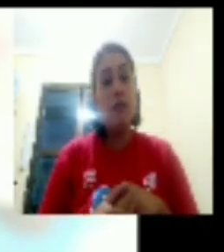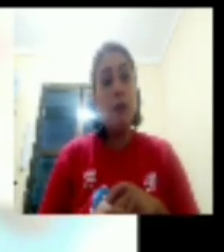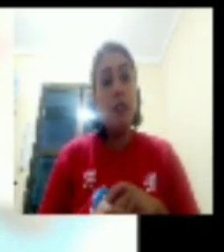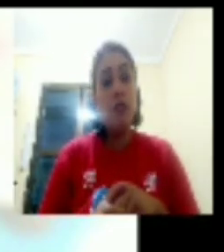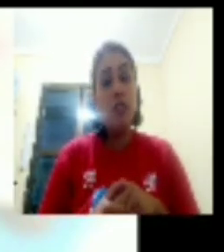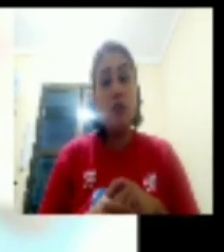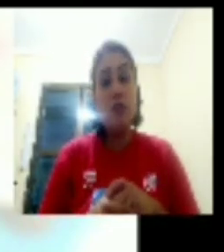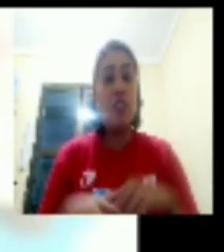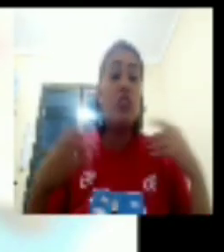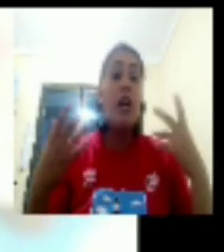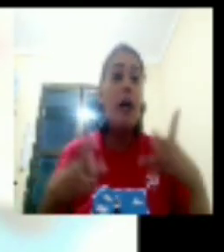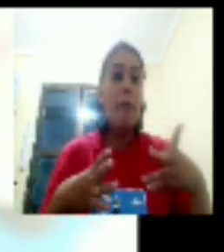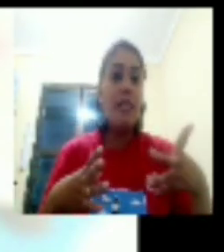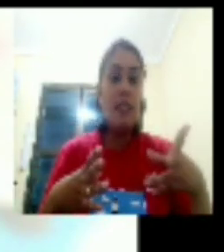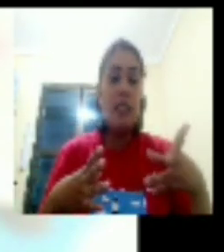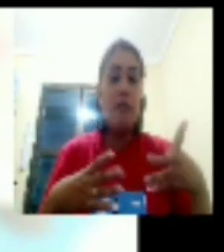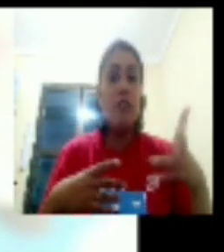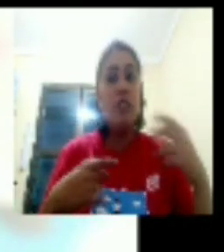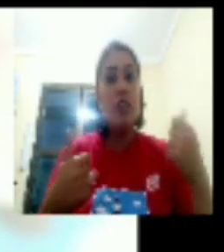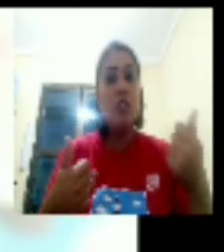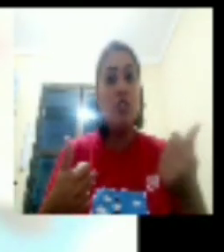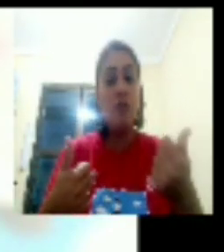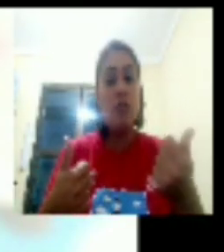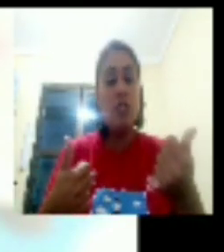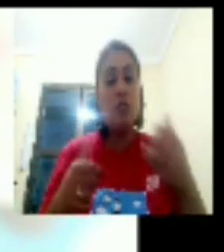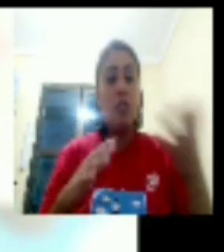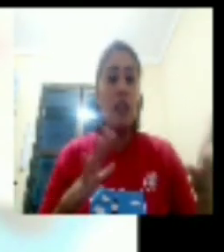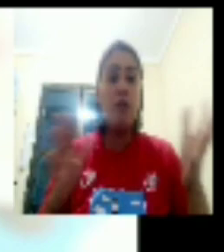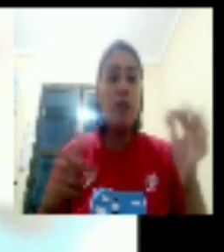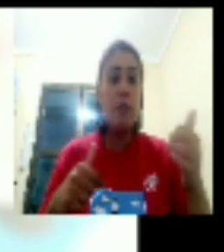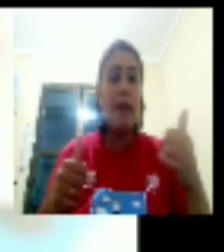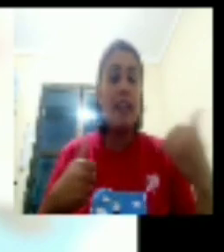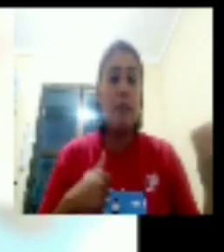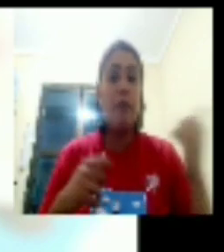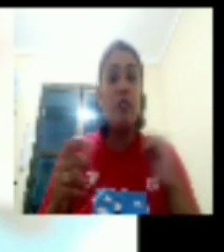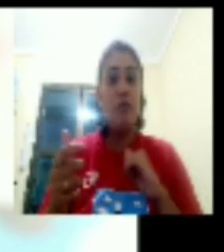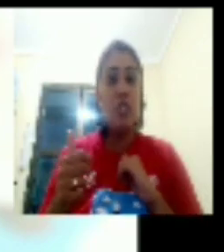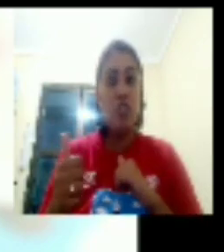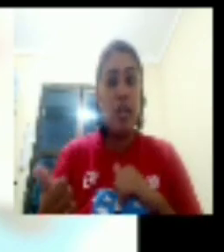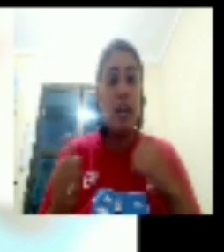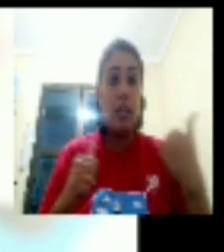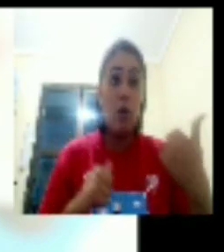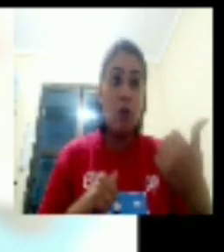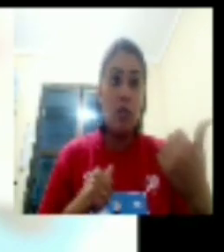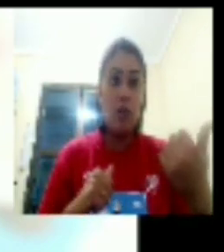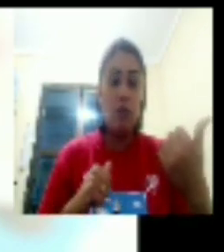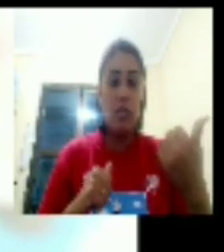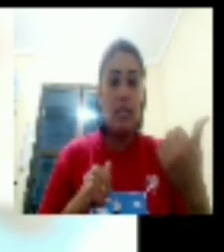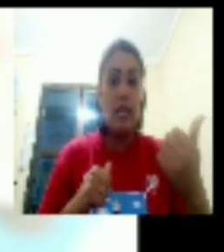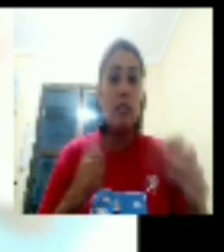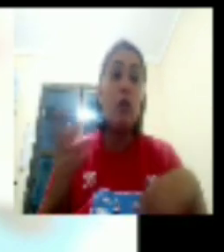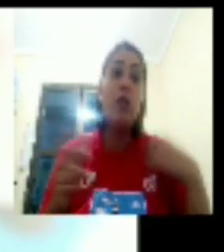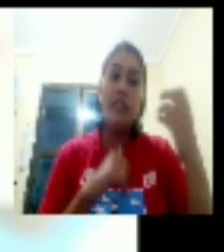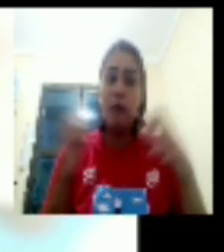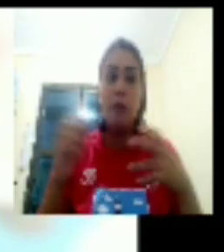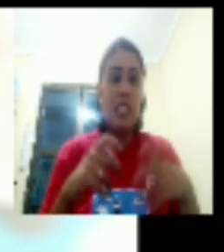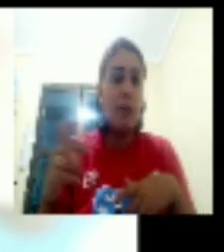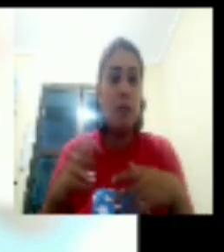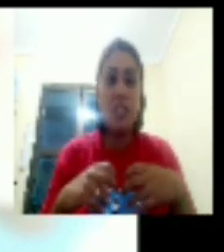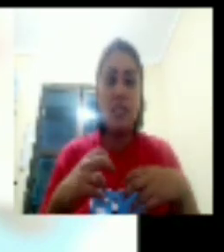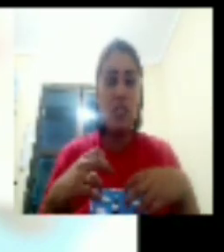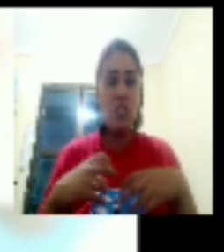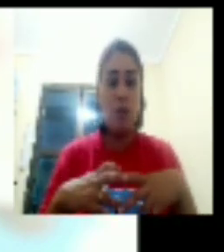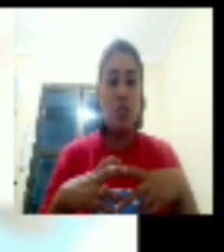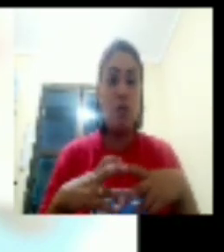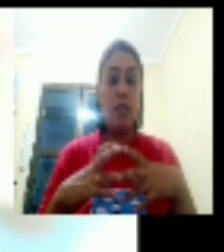pode tirar um momento de dúvidas. Mas aí vocês me deem um feedback depois se vocês querem ou não, tá certo? Ou então manda